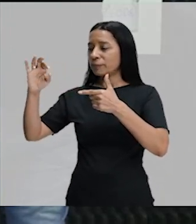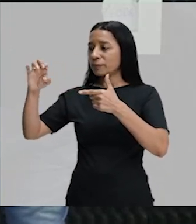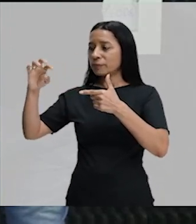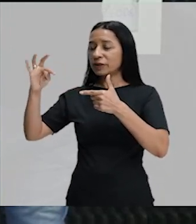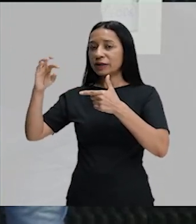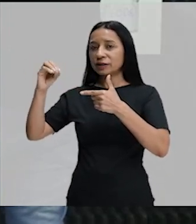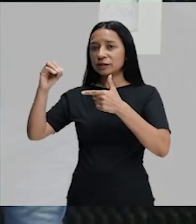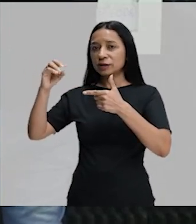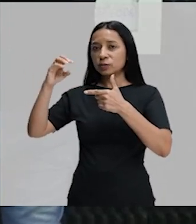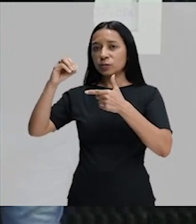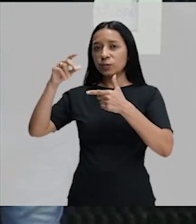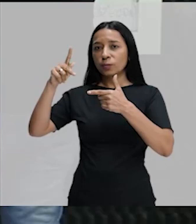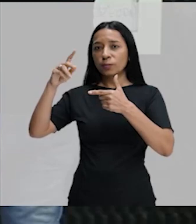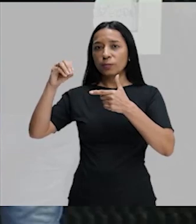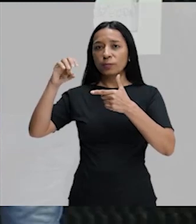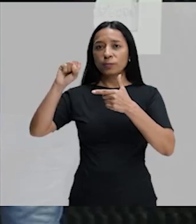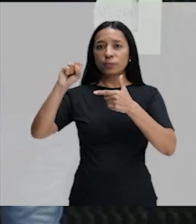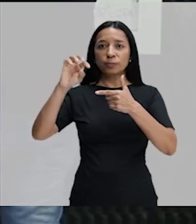pela hipotenusa.